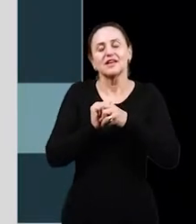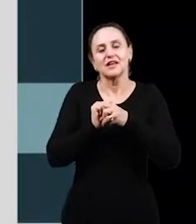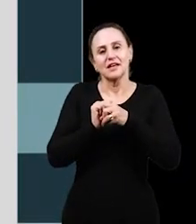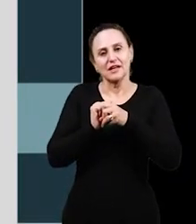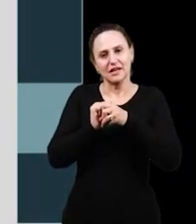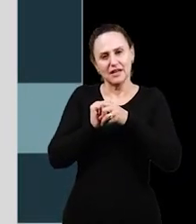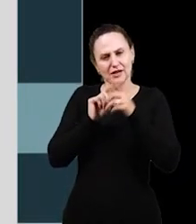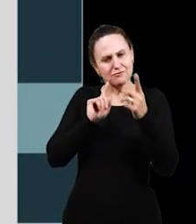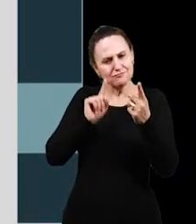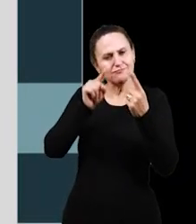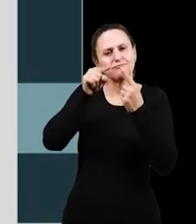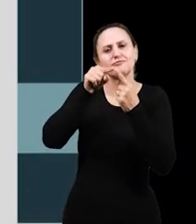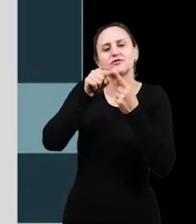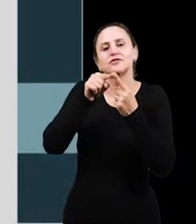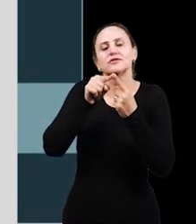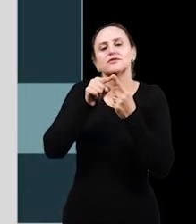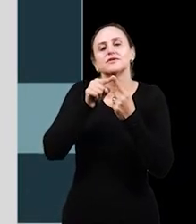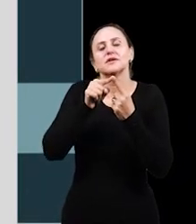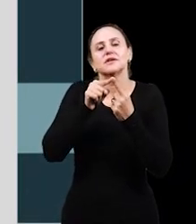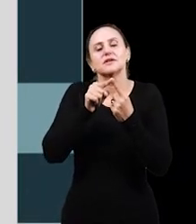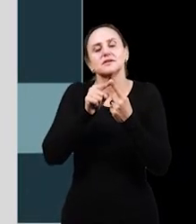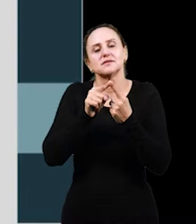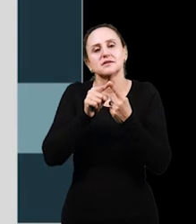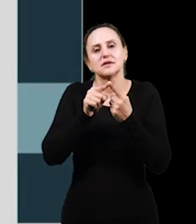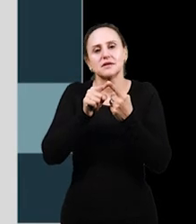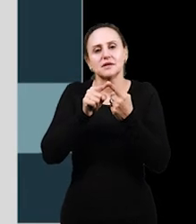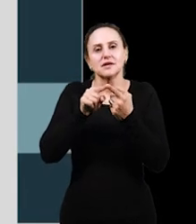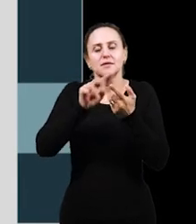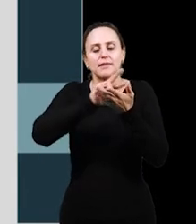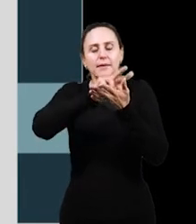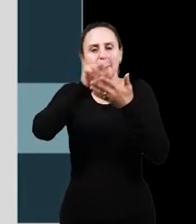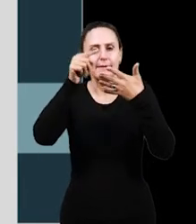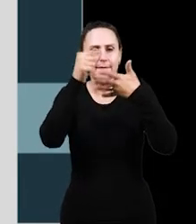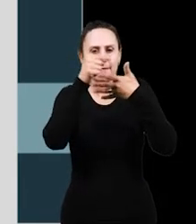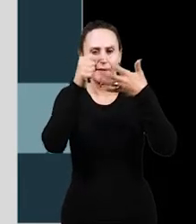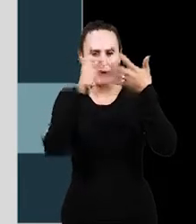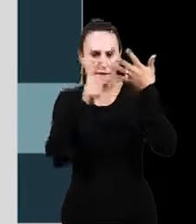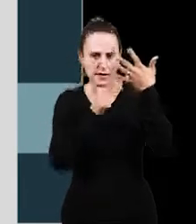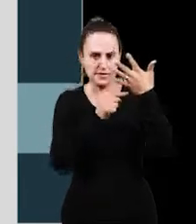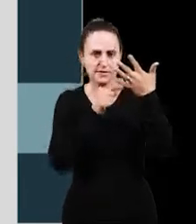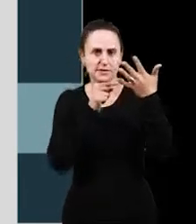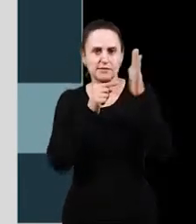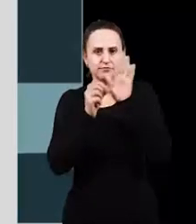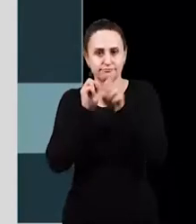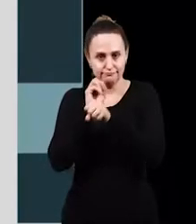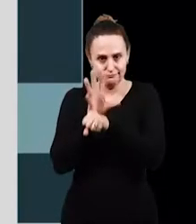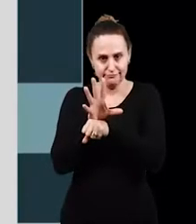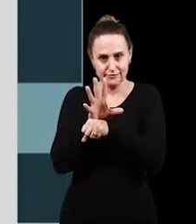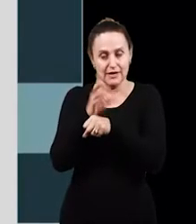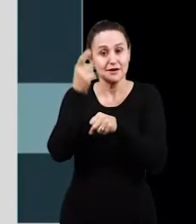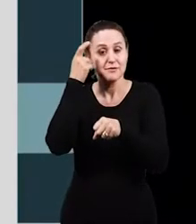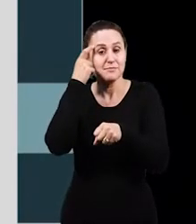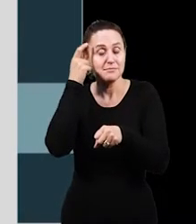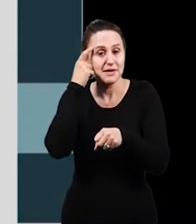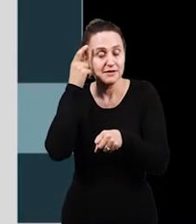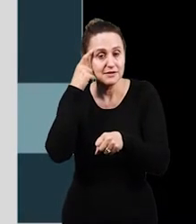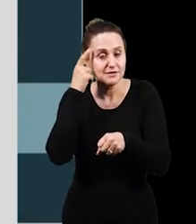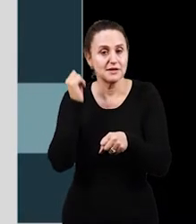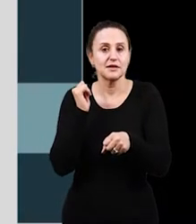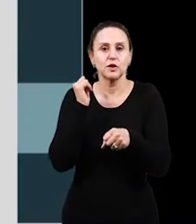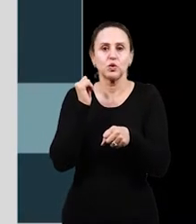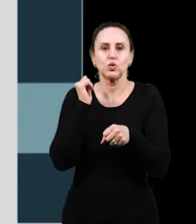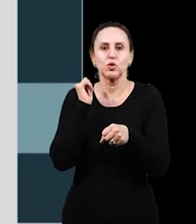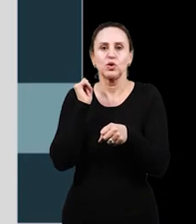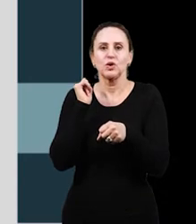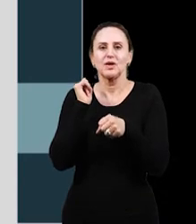linguísticos sobre quaisquer de seus aspectos fônicos gramaticais e semânticos Mas sempre pensando em